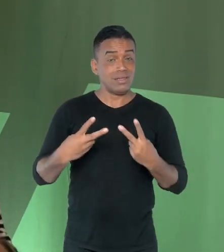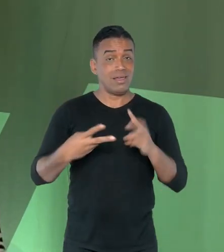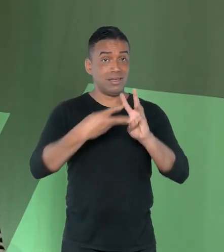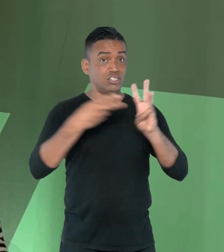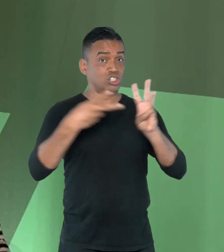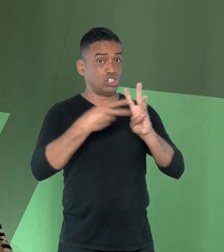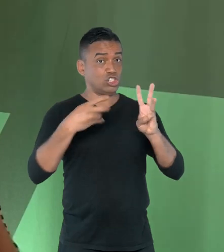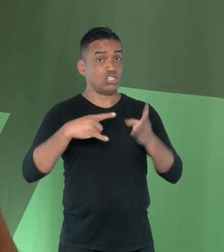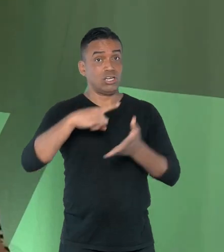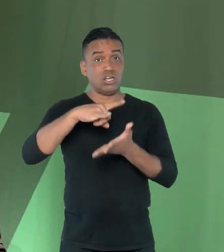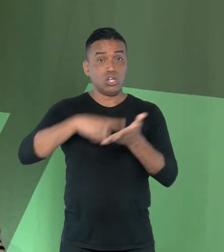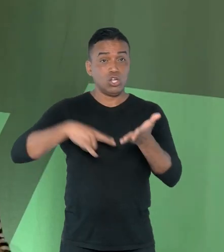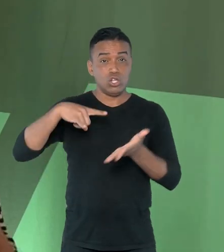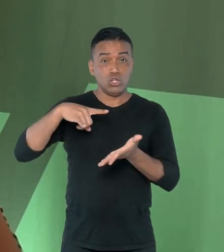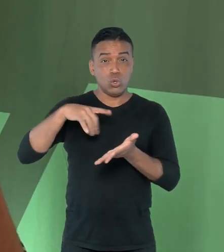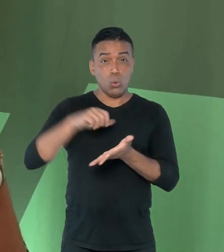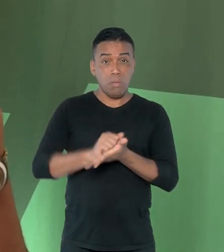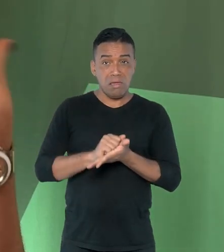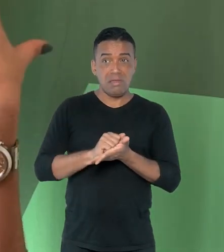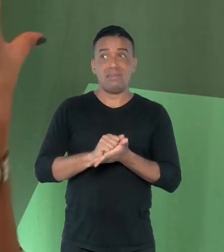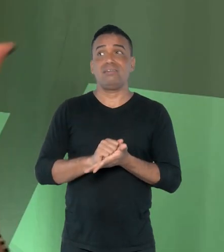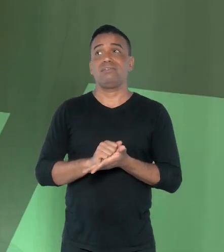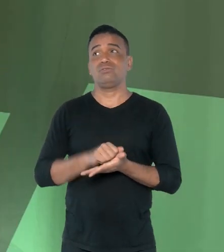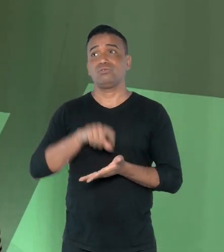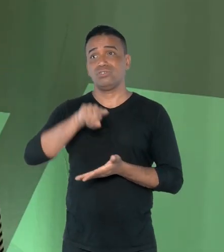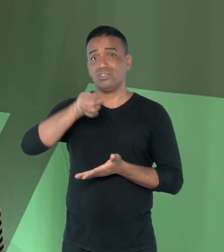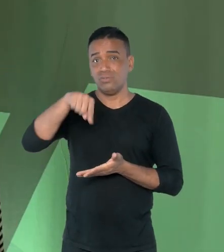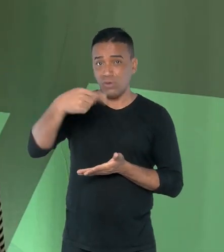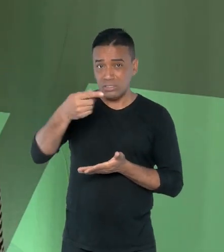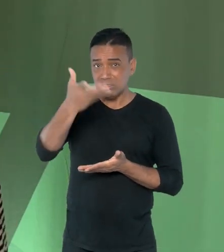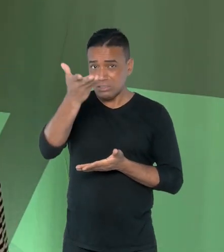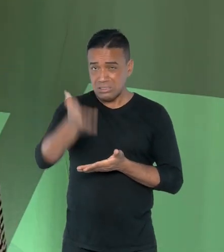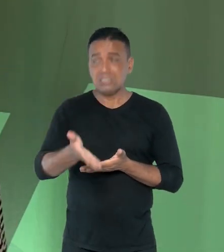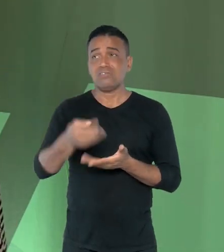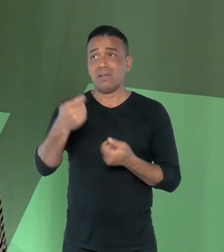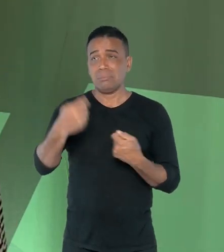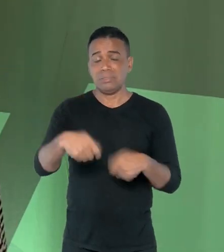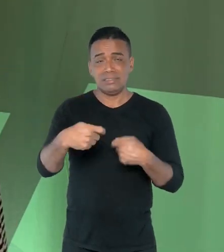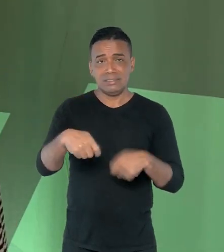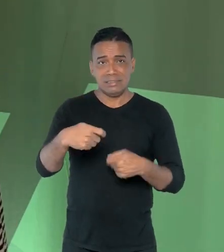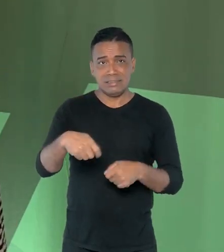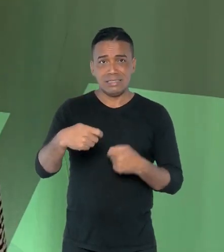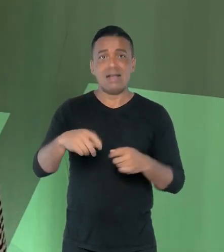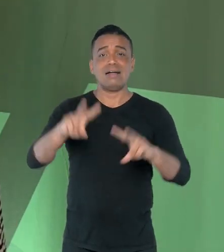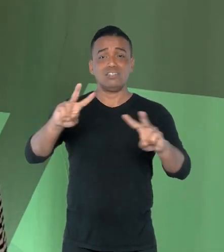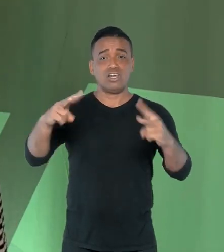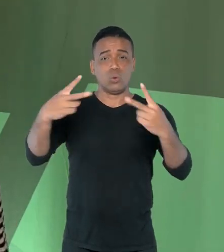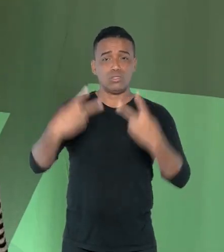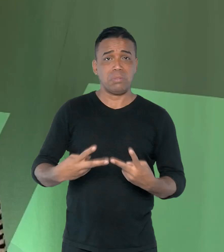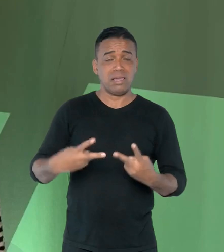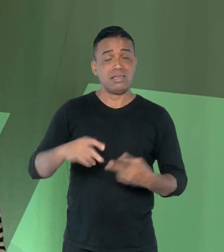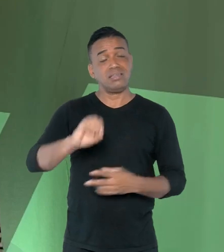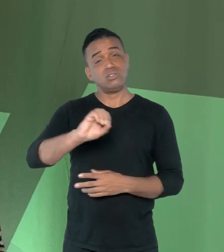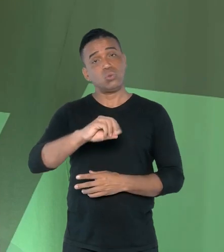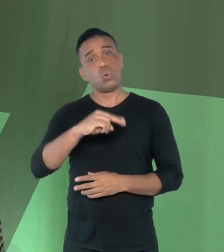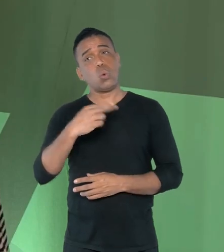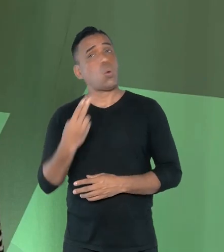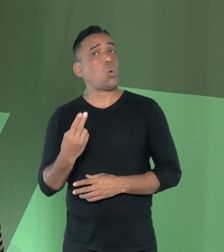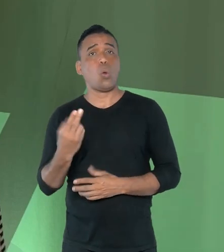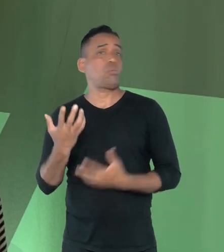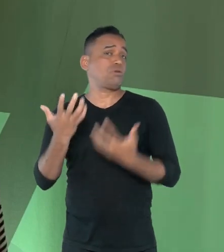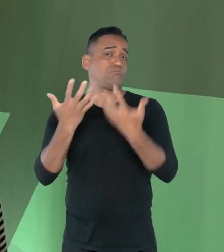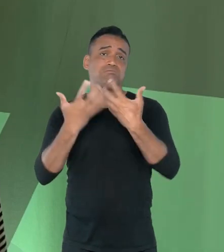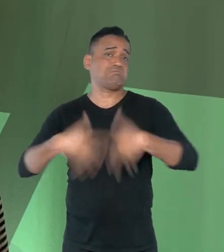uma documentação que vocês vão ter desse reconhecimento, ou como que